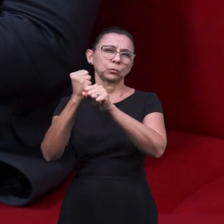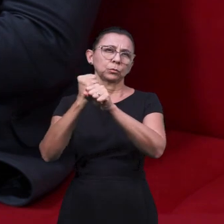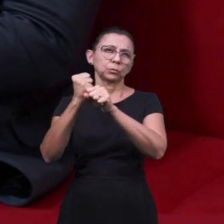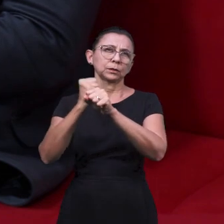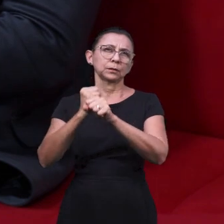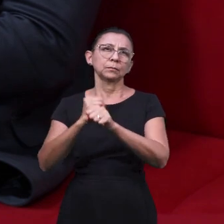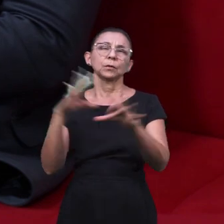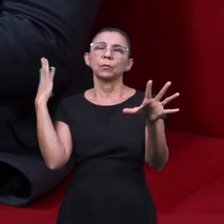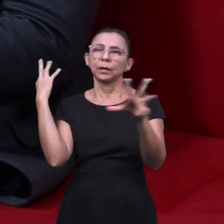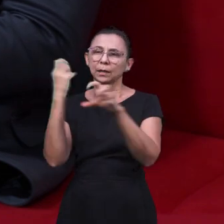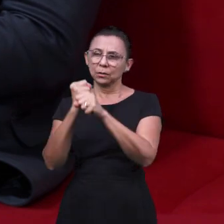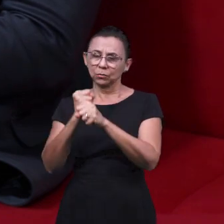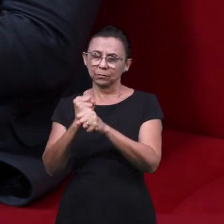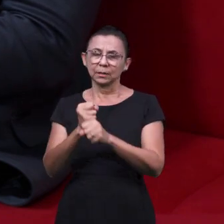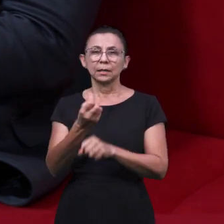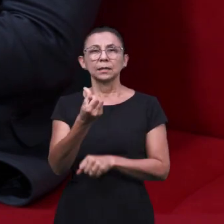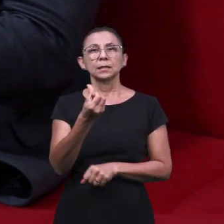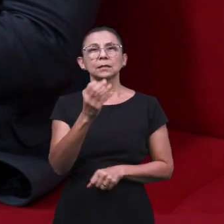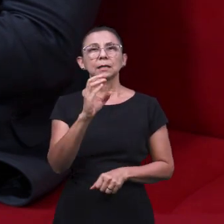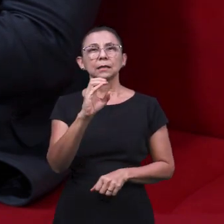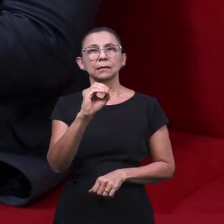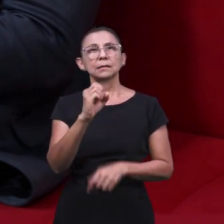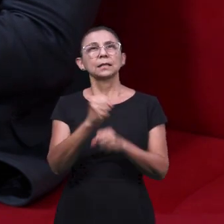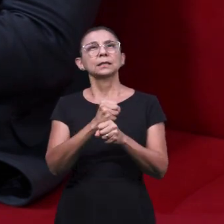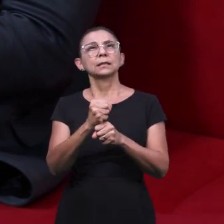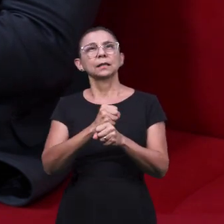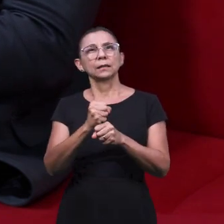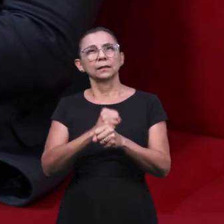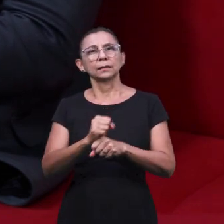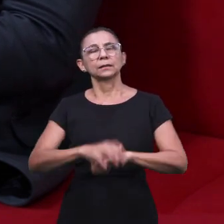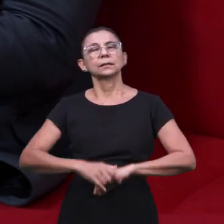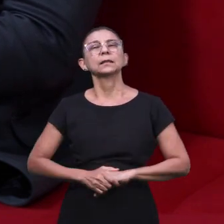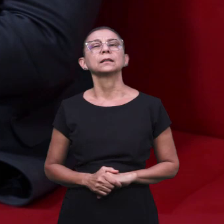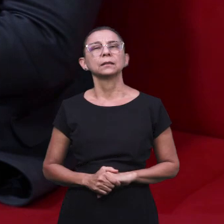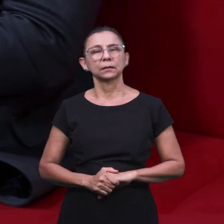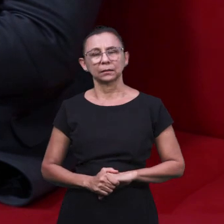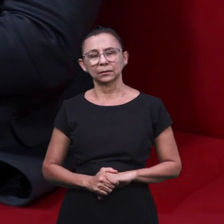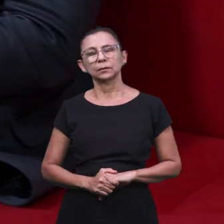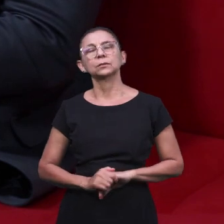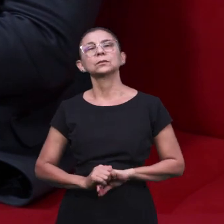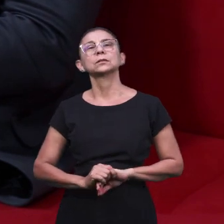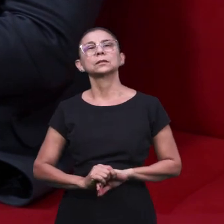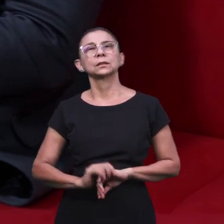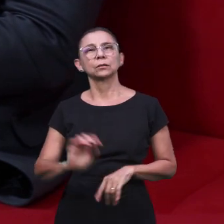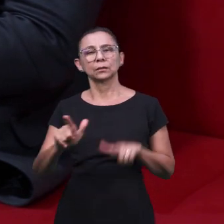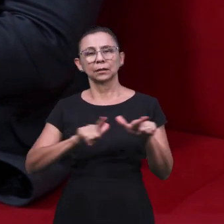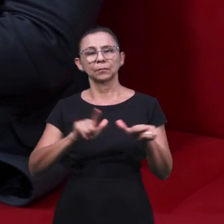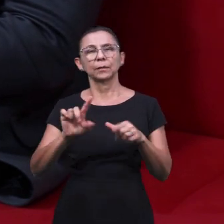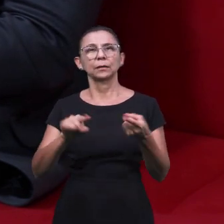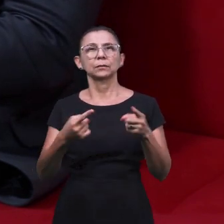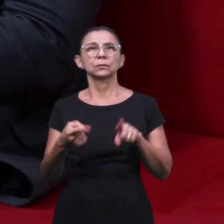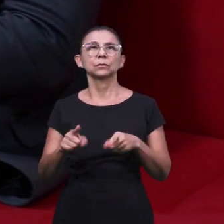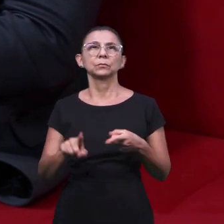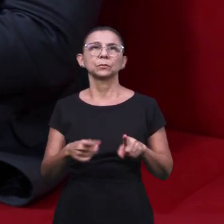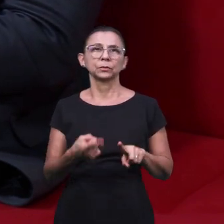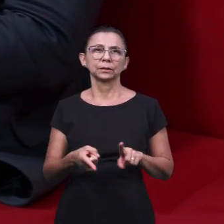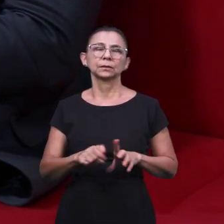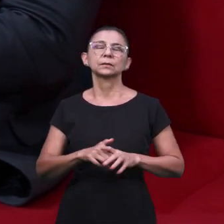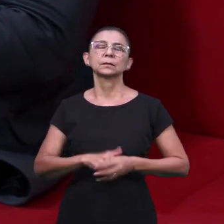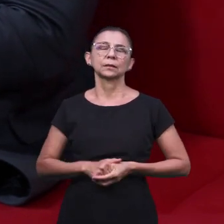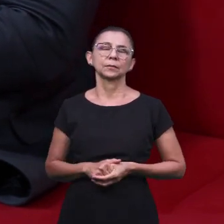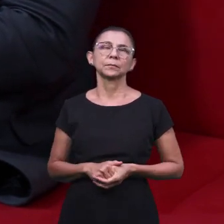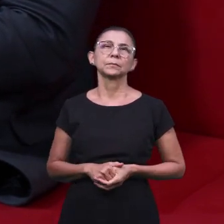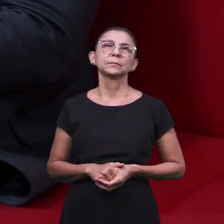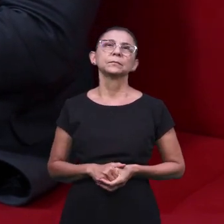suma, 60 anos, tá? Que eu tô nessa vida. 60 anos 60 anos desse tipo de atividade, sabe? E